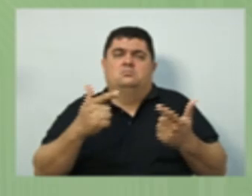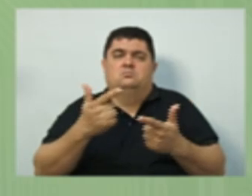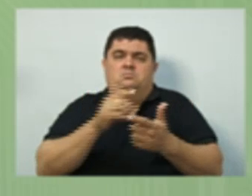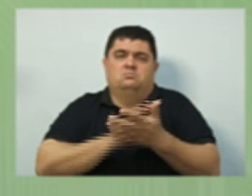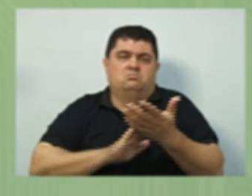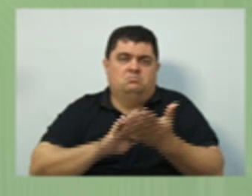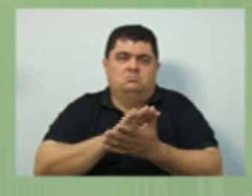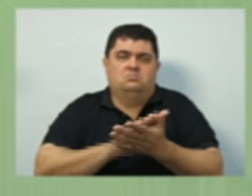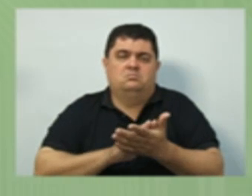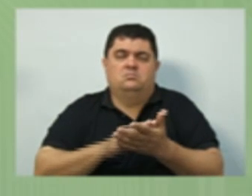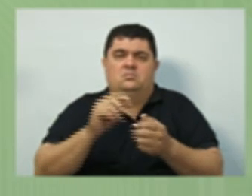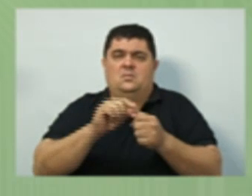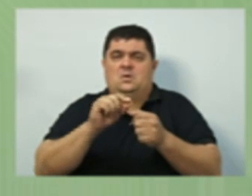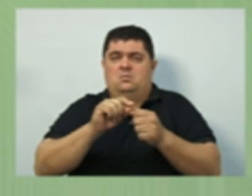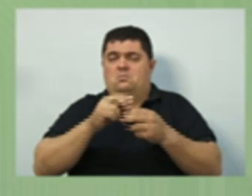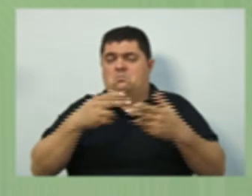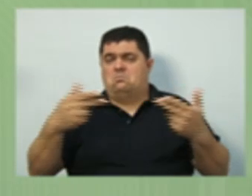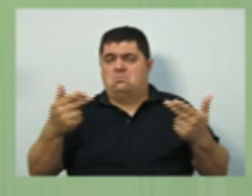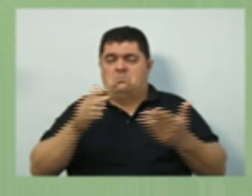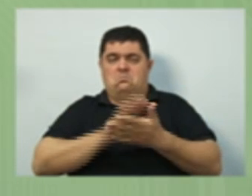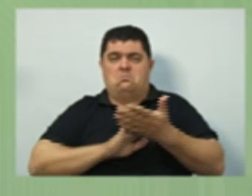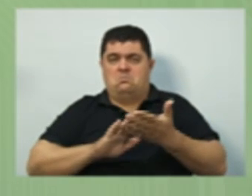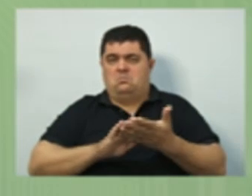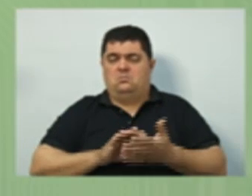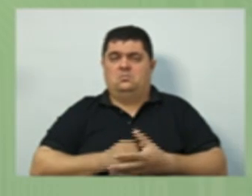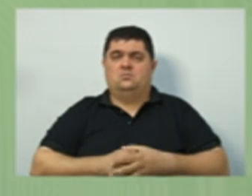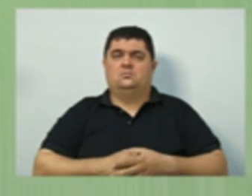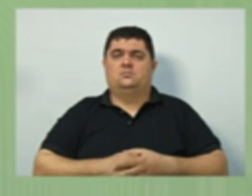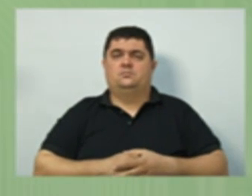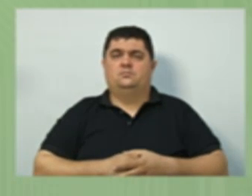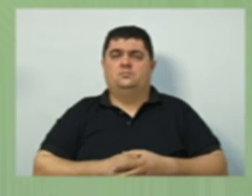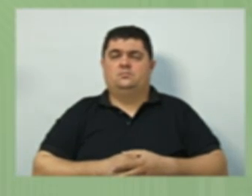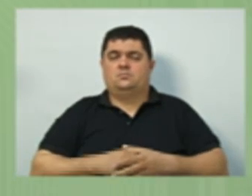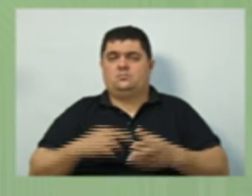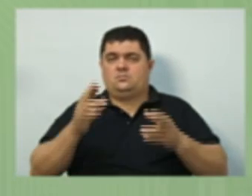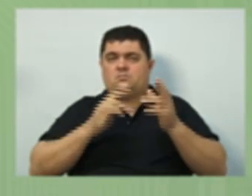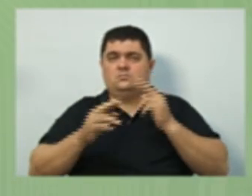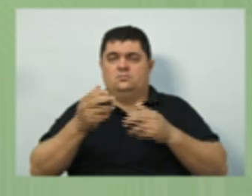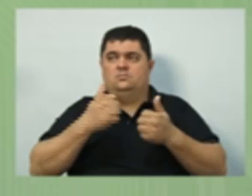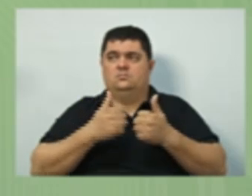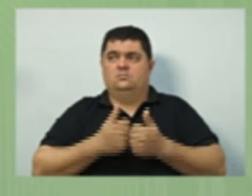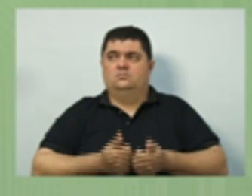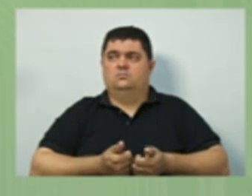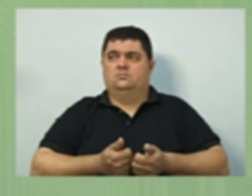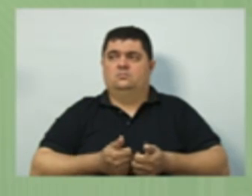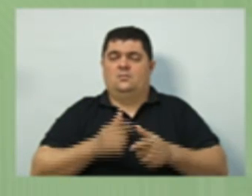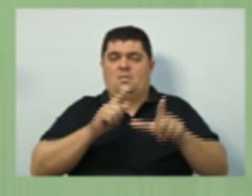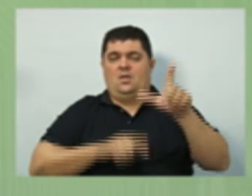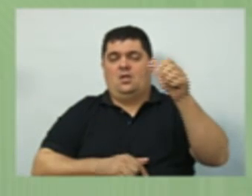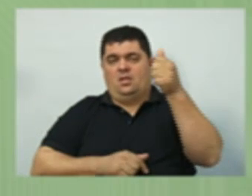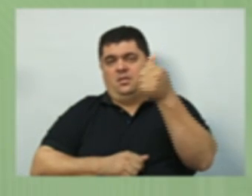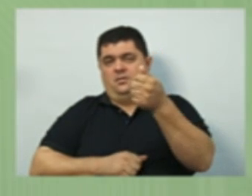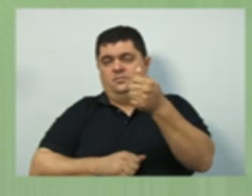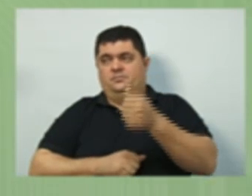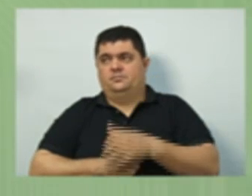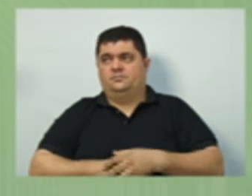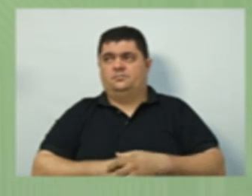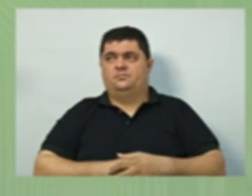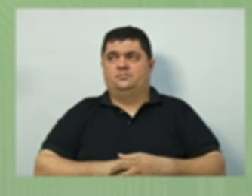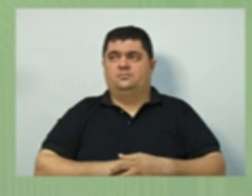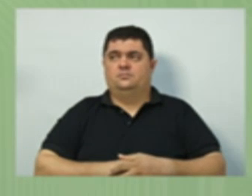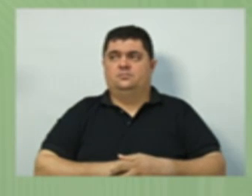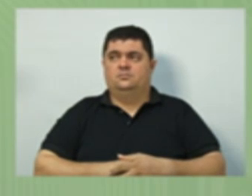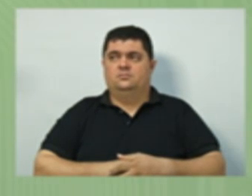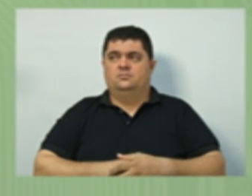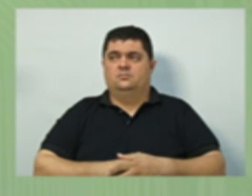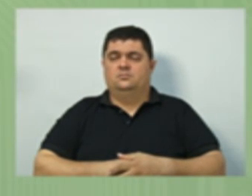para trabalhar, para produzir no campo, não. Então, a resposta correta, letra A. Vamos